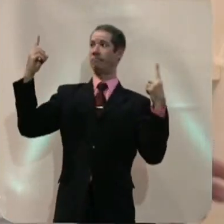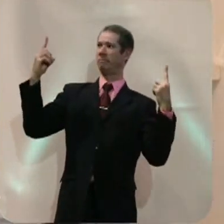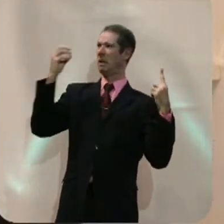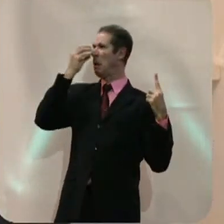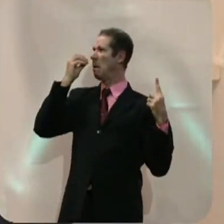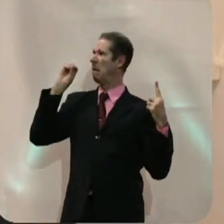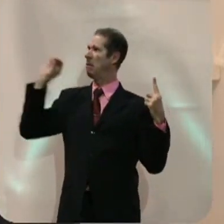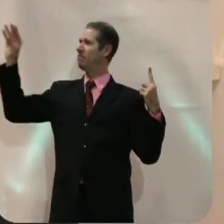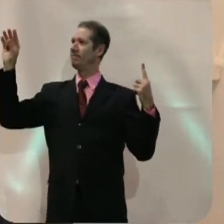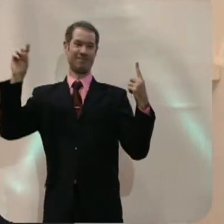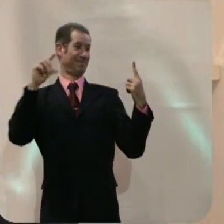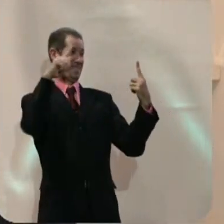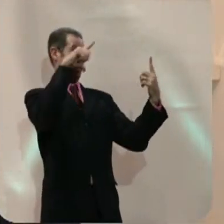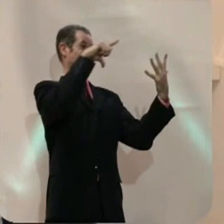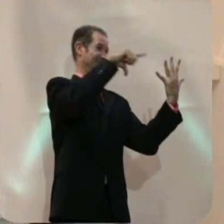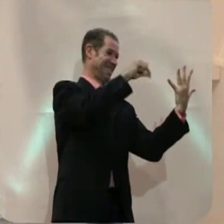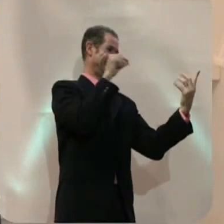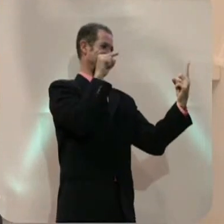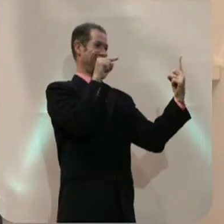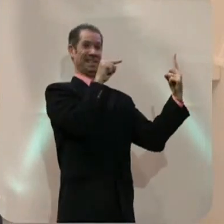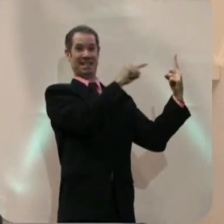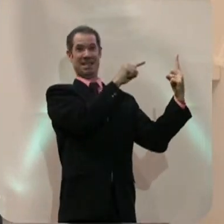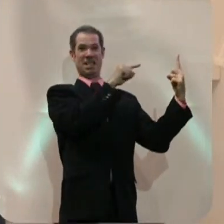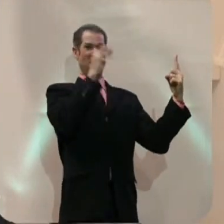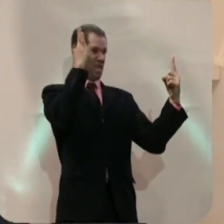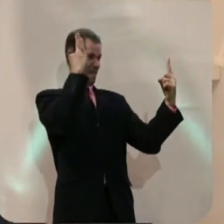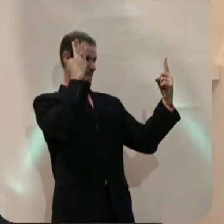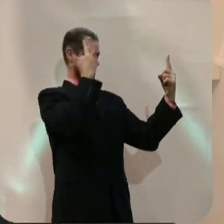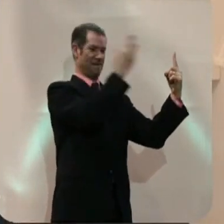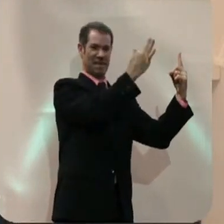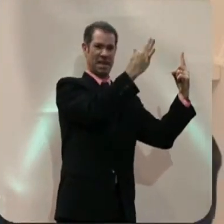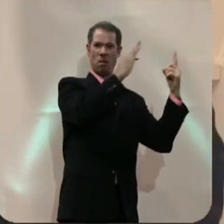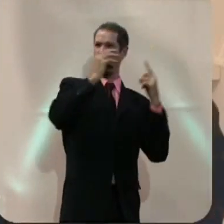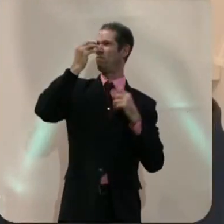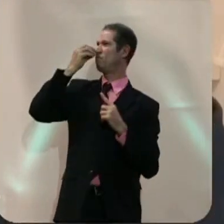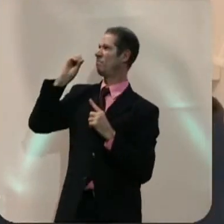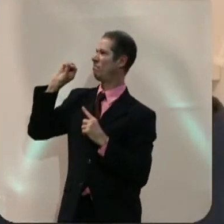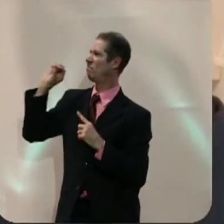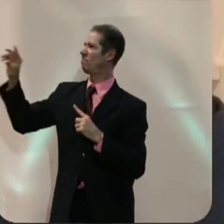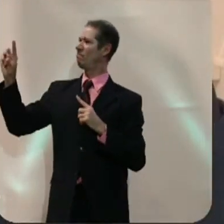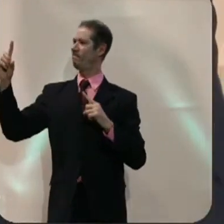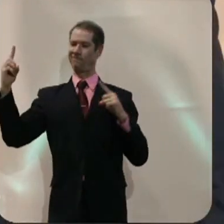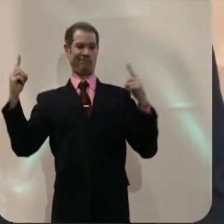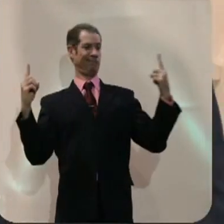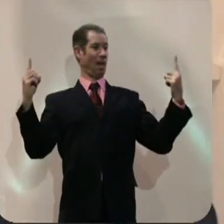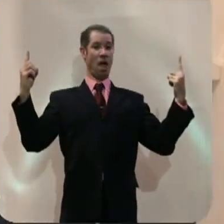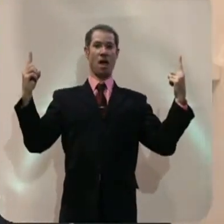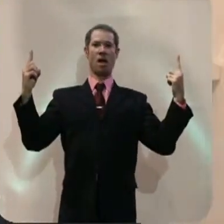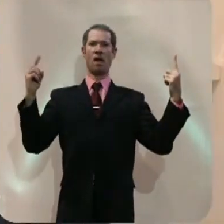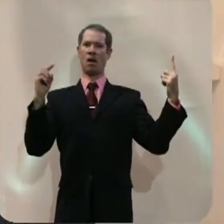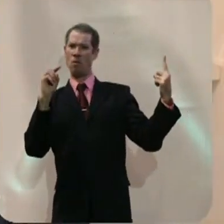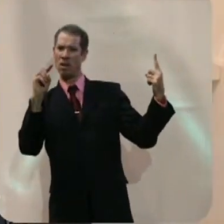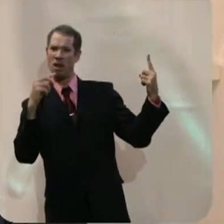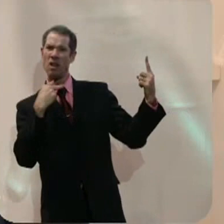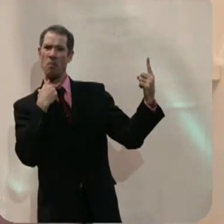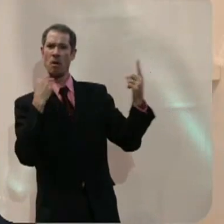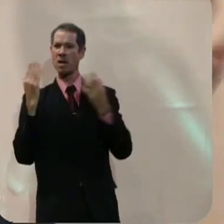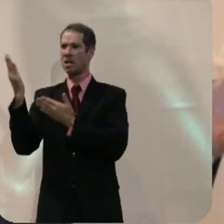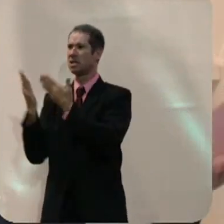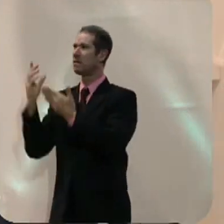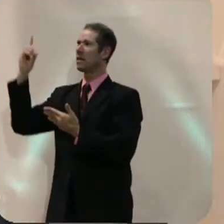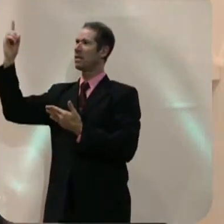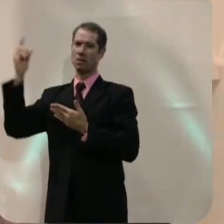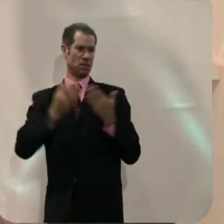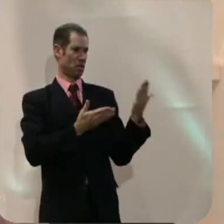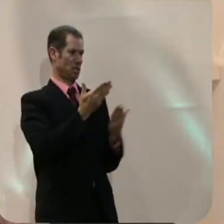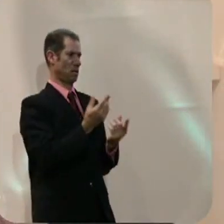rejeitar um e preferir o outro, ou será fiel a um e desprezará o outro. Vocês não podem servir a Deus e também